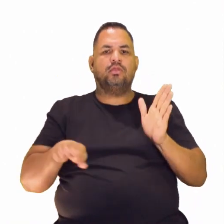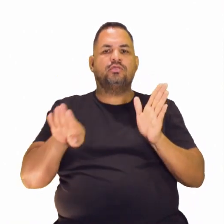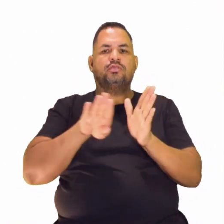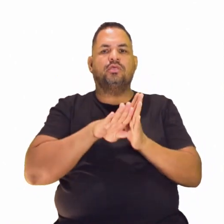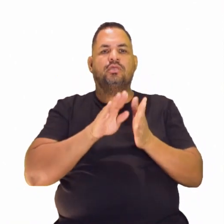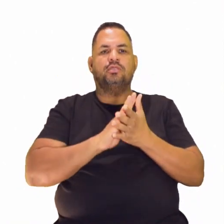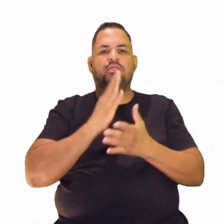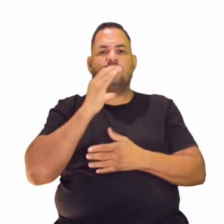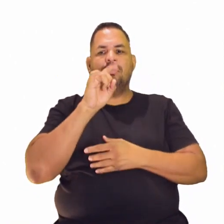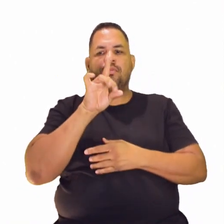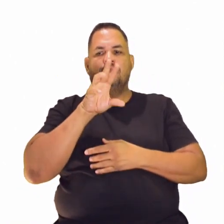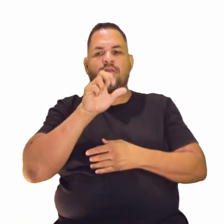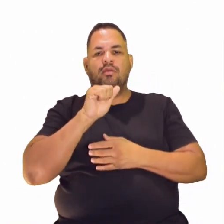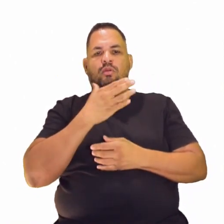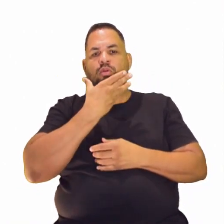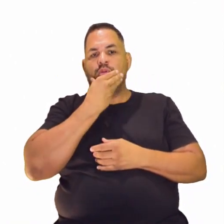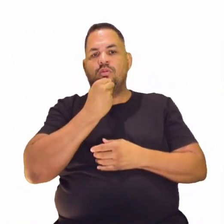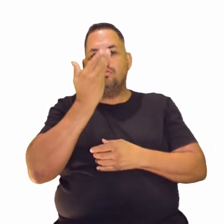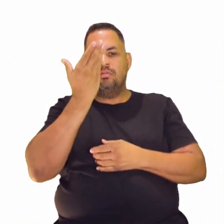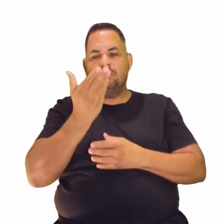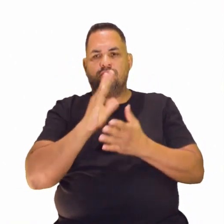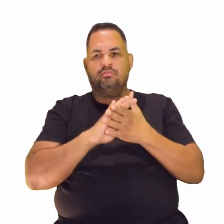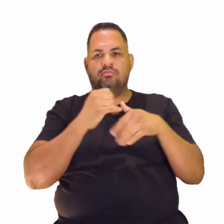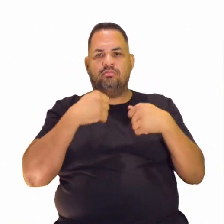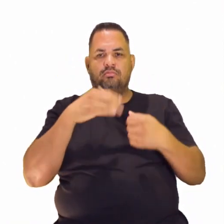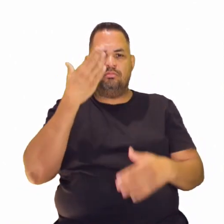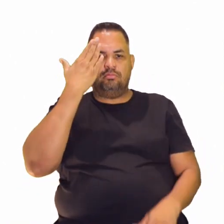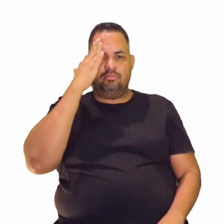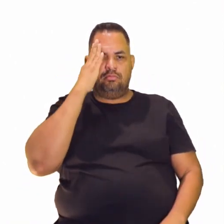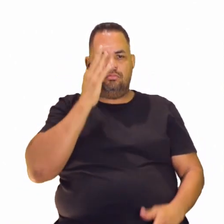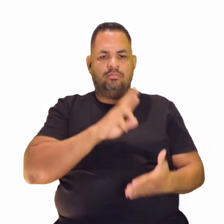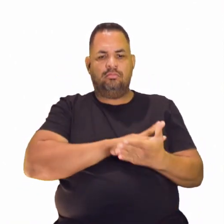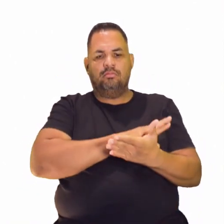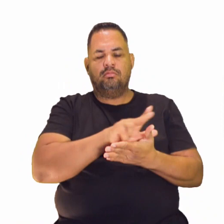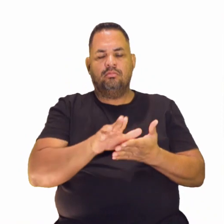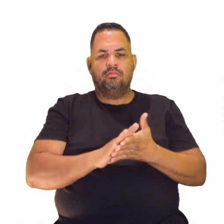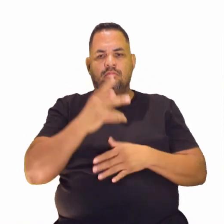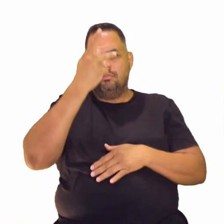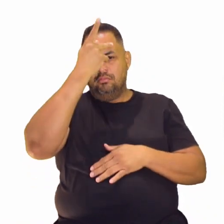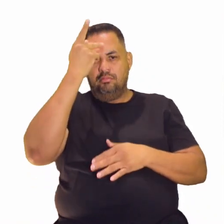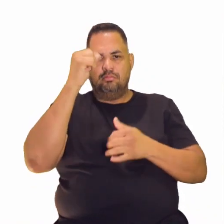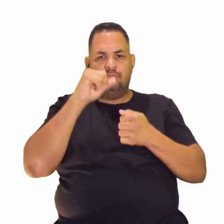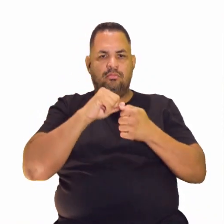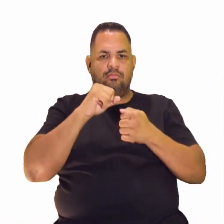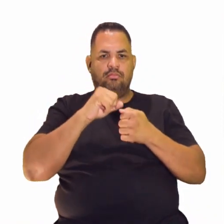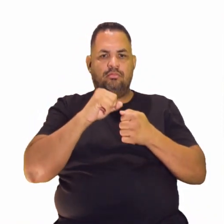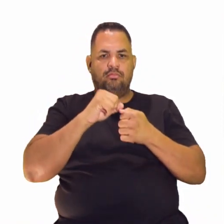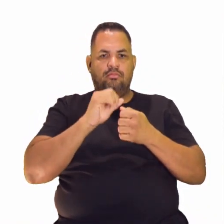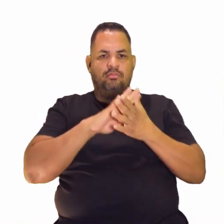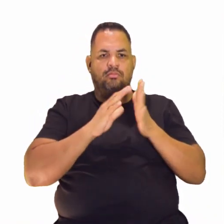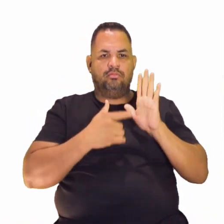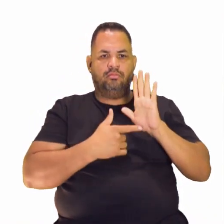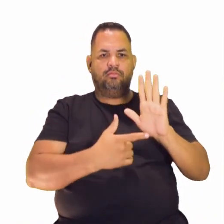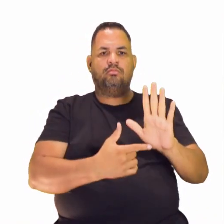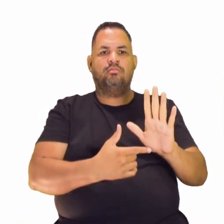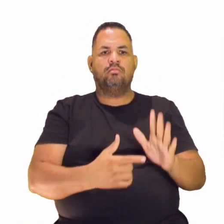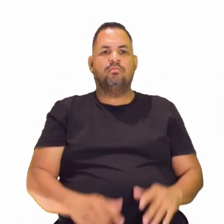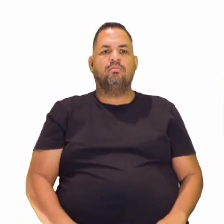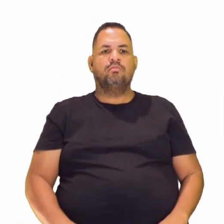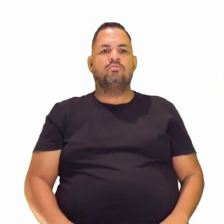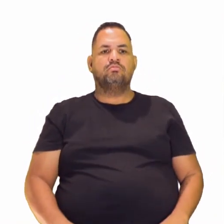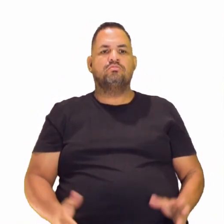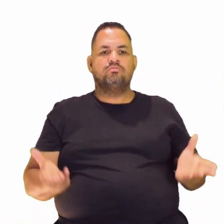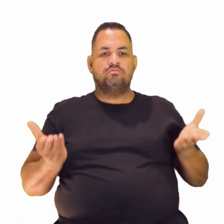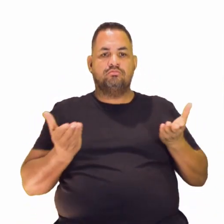Cabral. É preciso entender que várias pessoas fizeram a representação